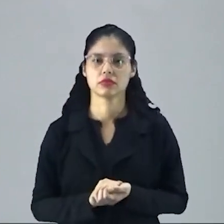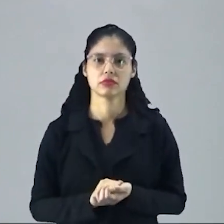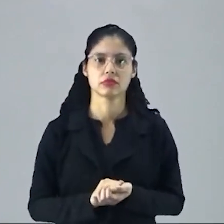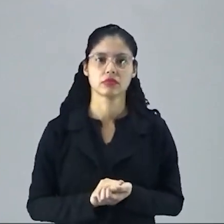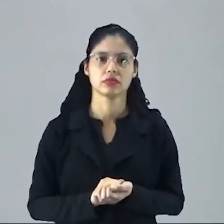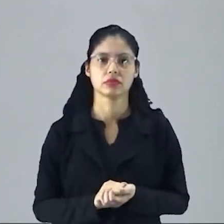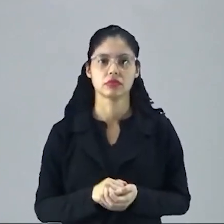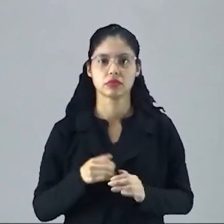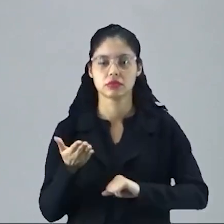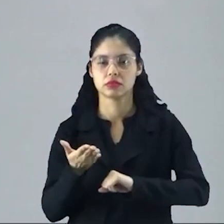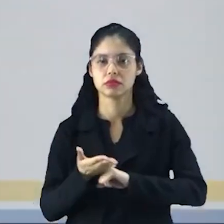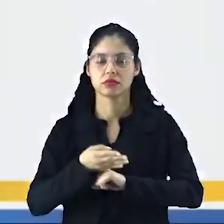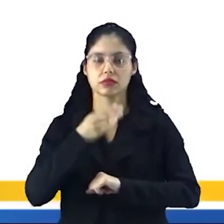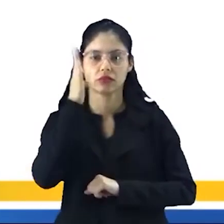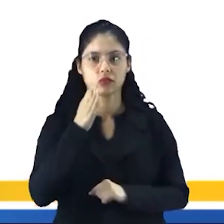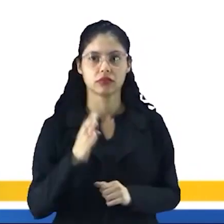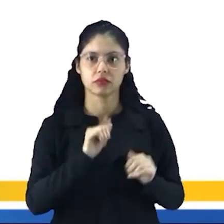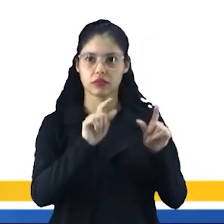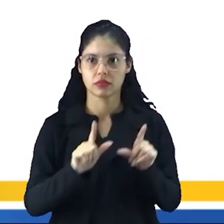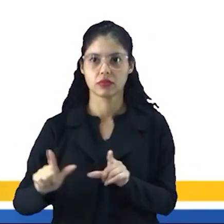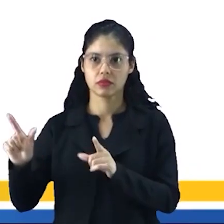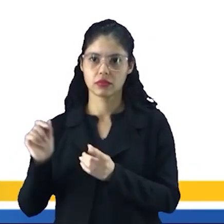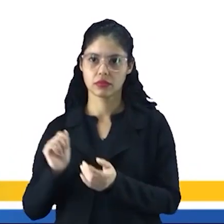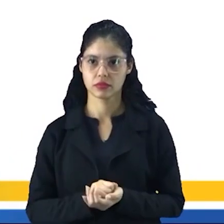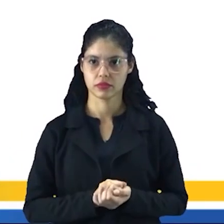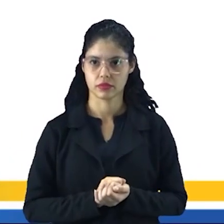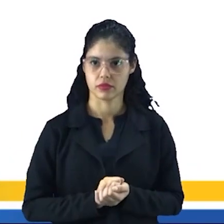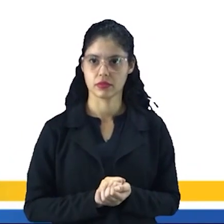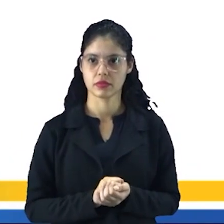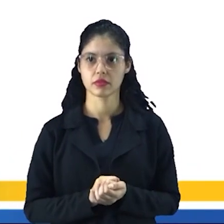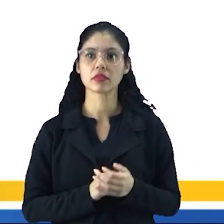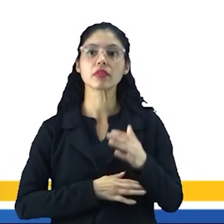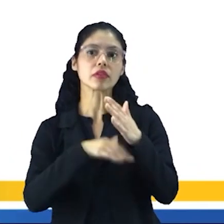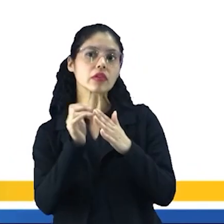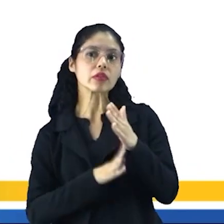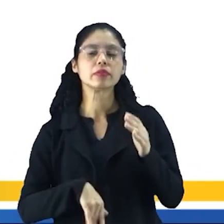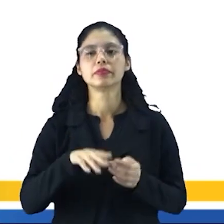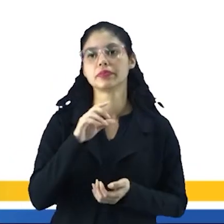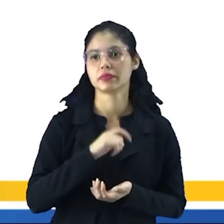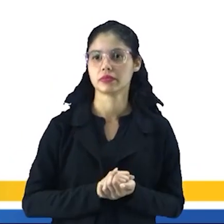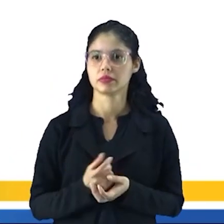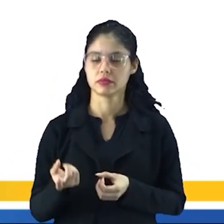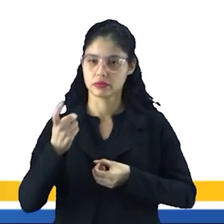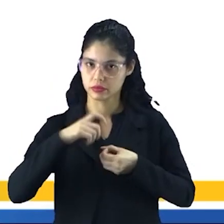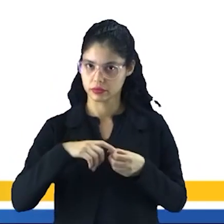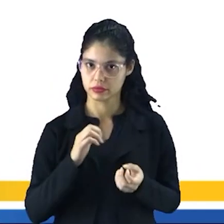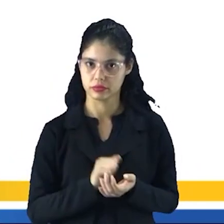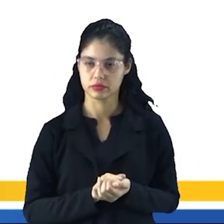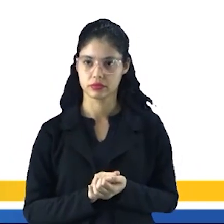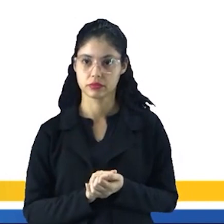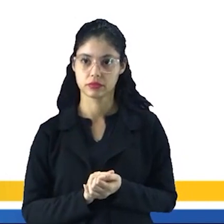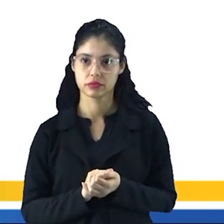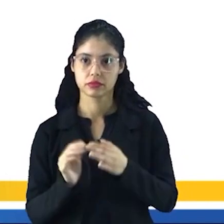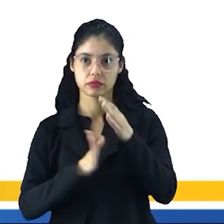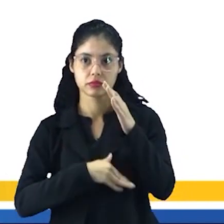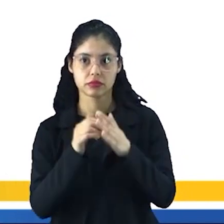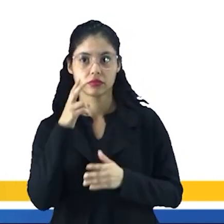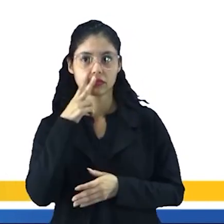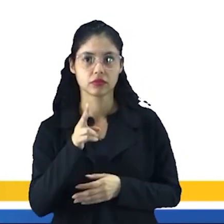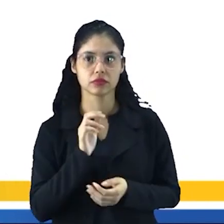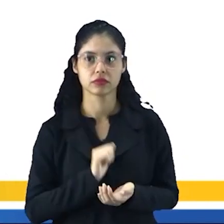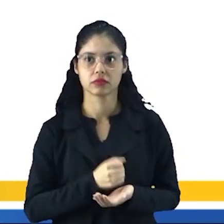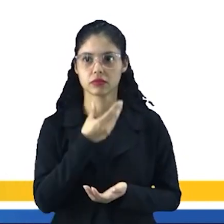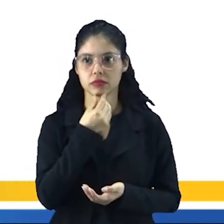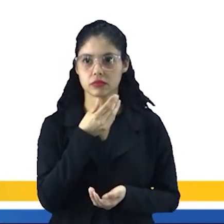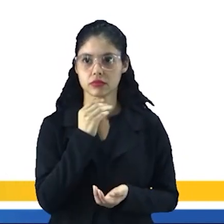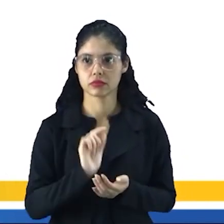o modernismo brasileiro. Vamos acompanhar aqui de novo no slide. A pintura, então, voltando para a pintura do Abapuru. Na pintura,